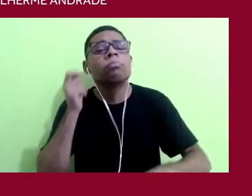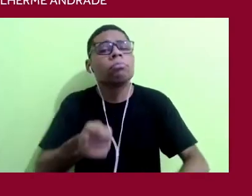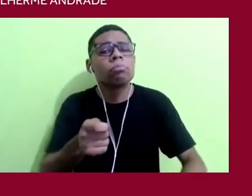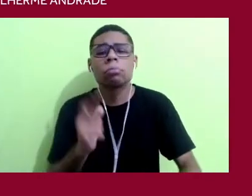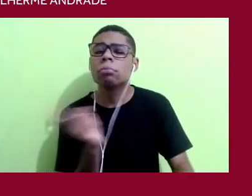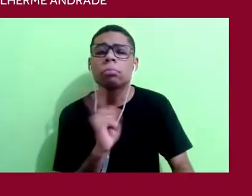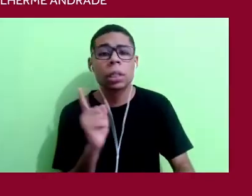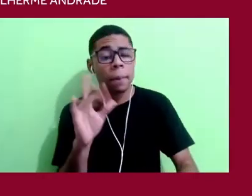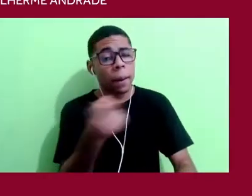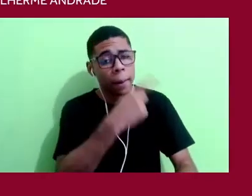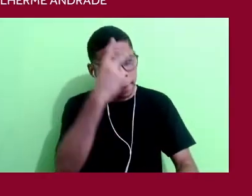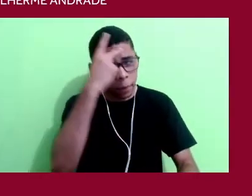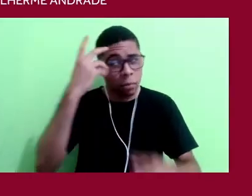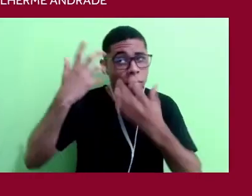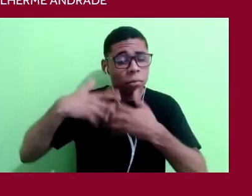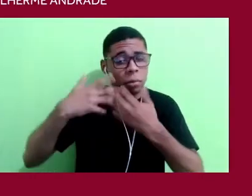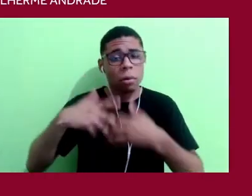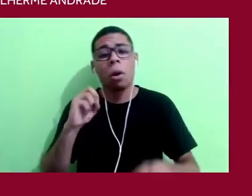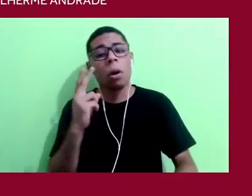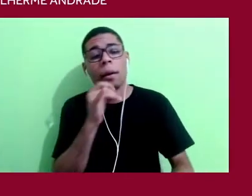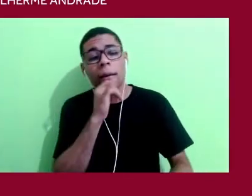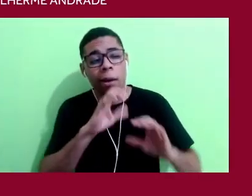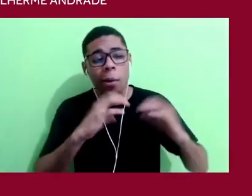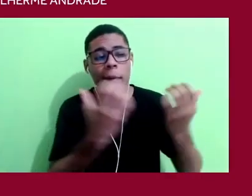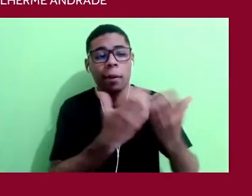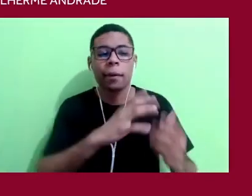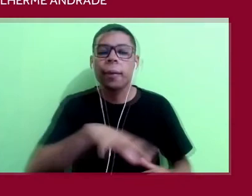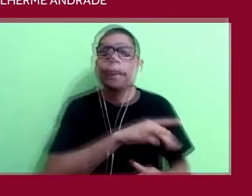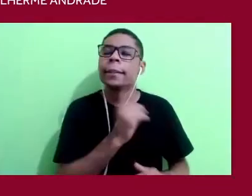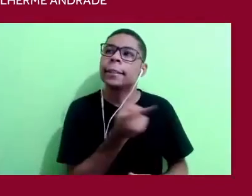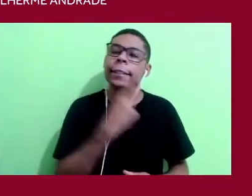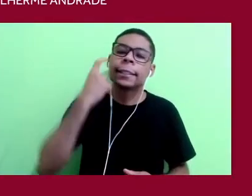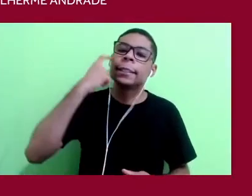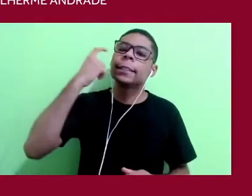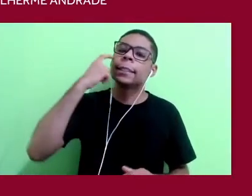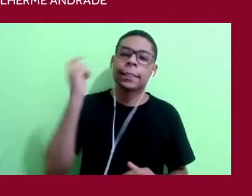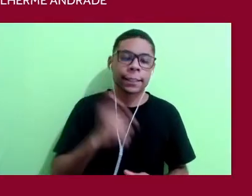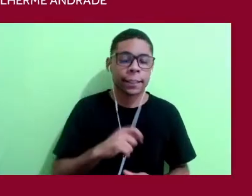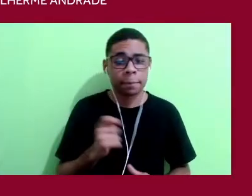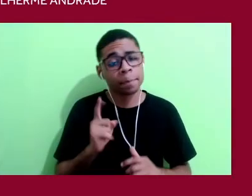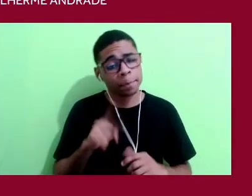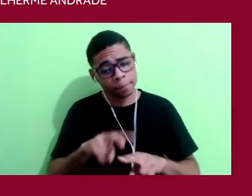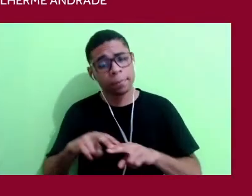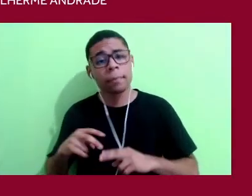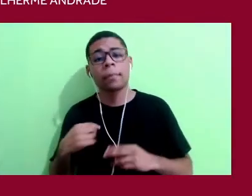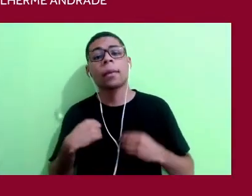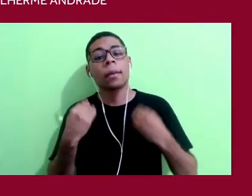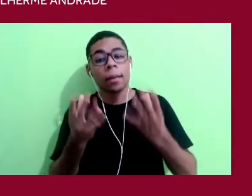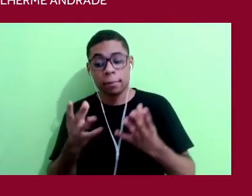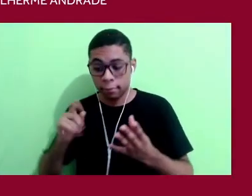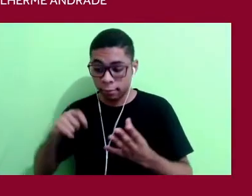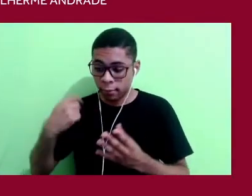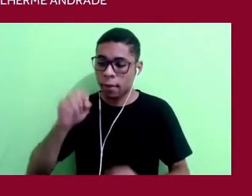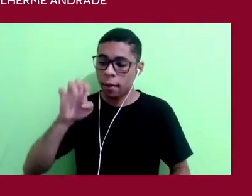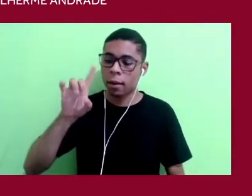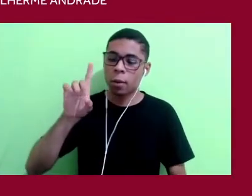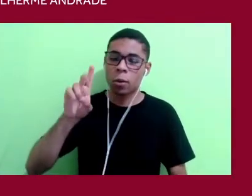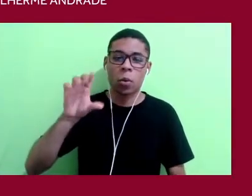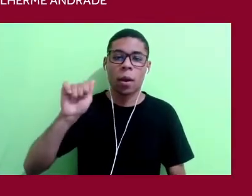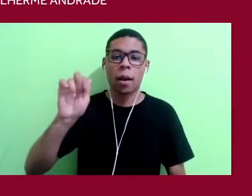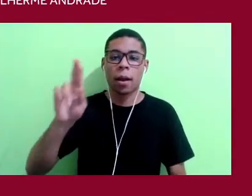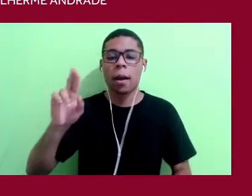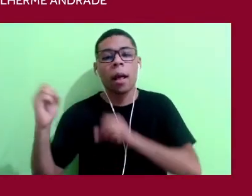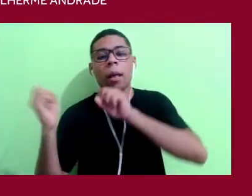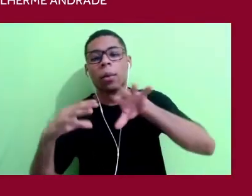desenvolvendo competências na nossa comunidade. Tá? É nesse sentido da educação, né? Educar a comunidade usuária